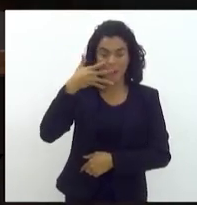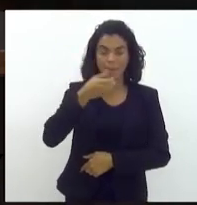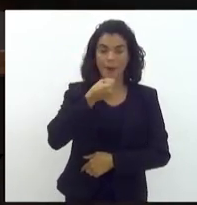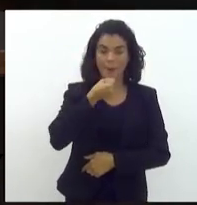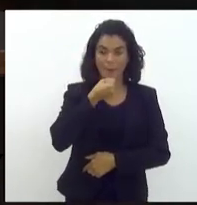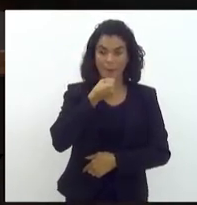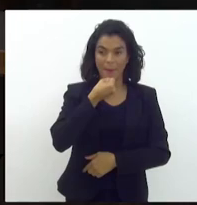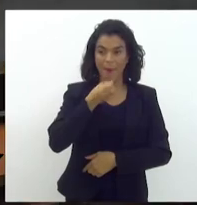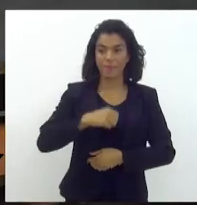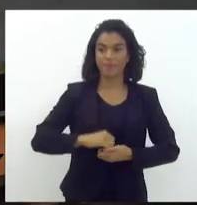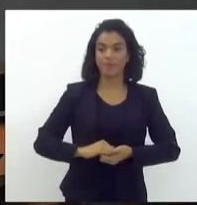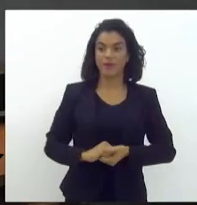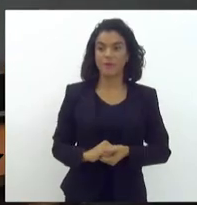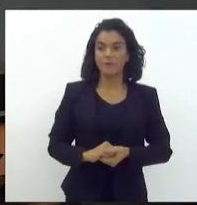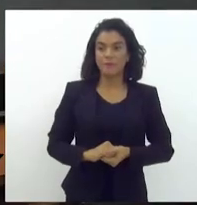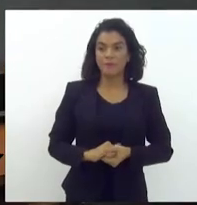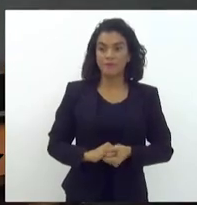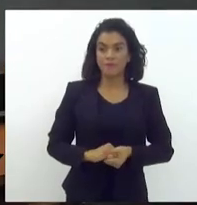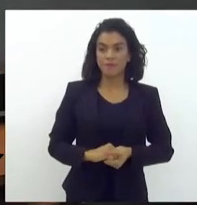Tribuna